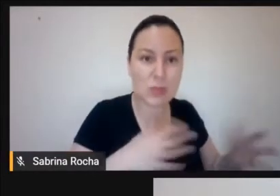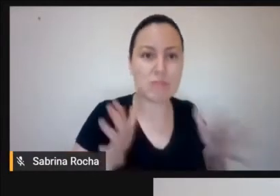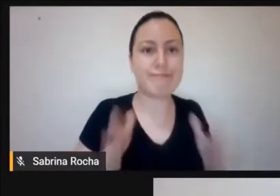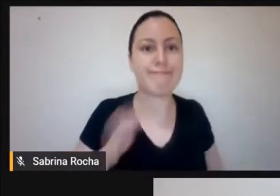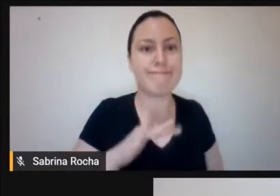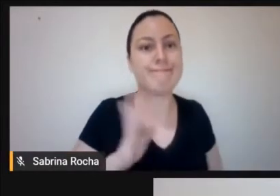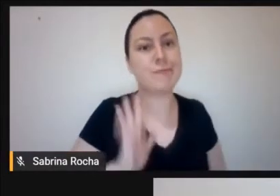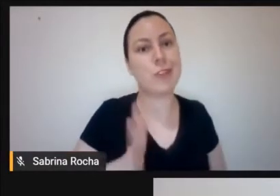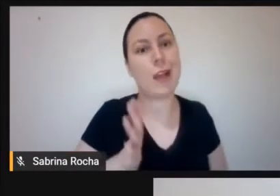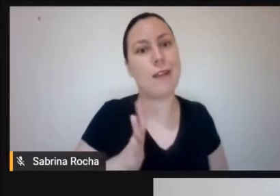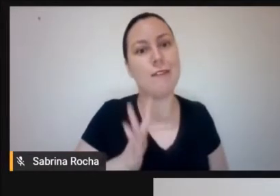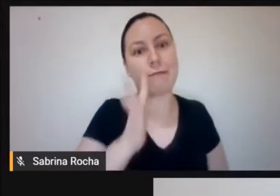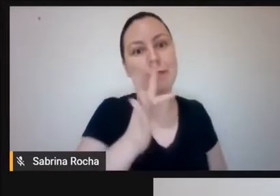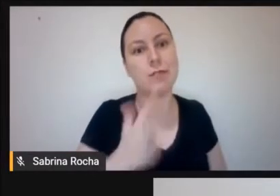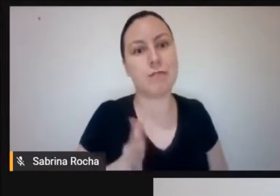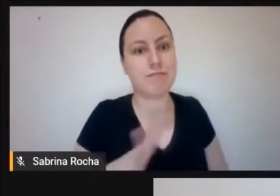eles.